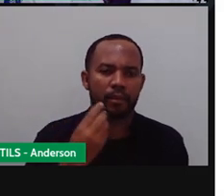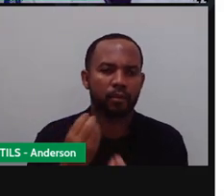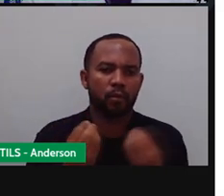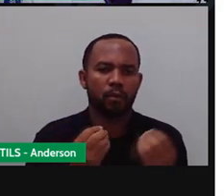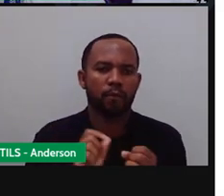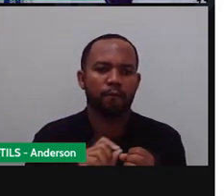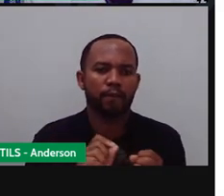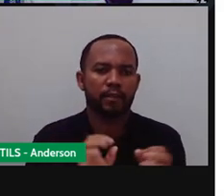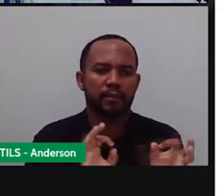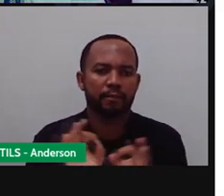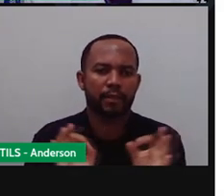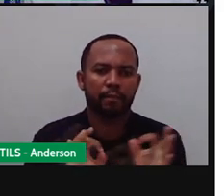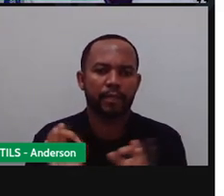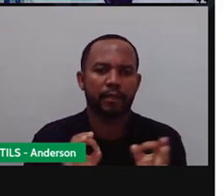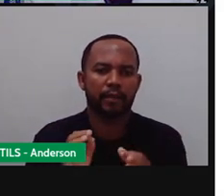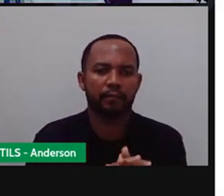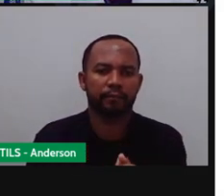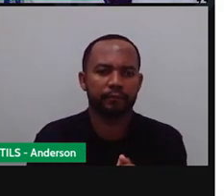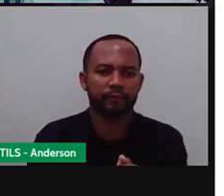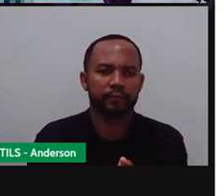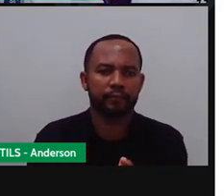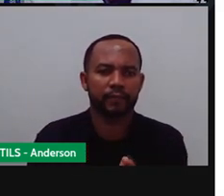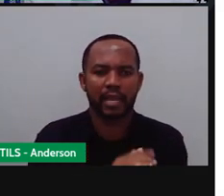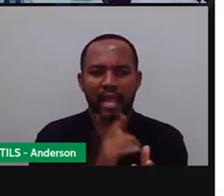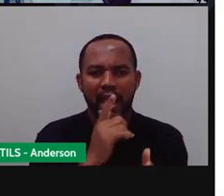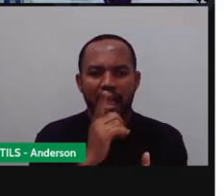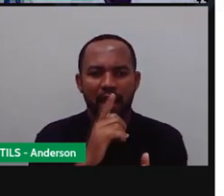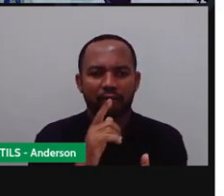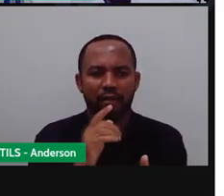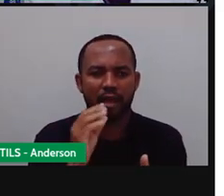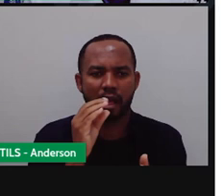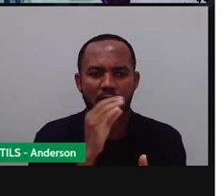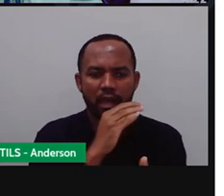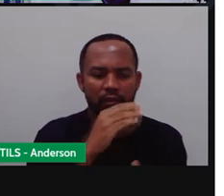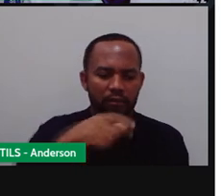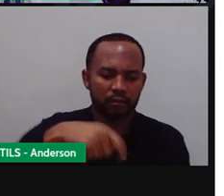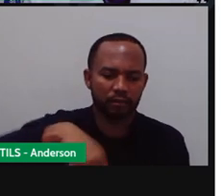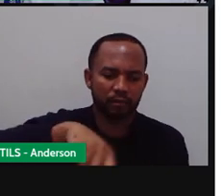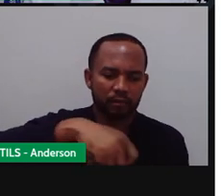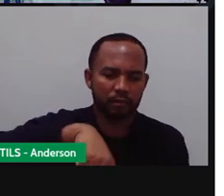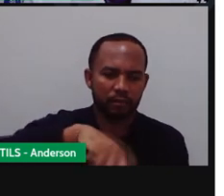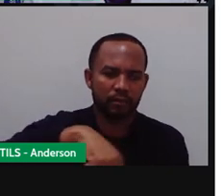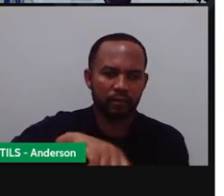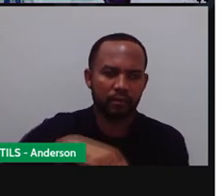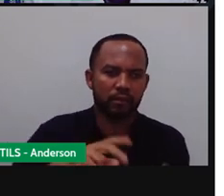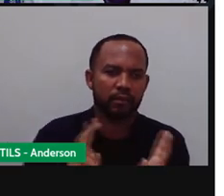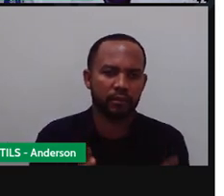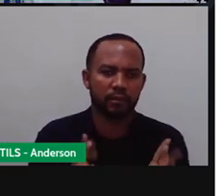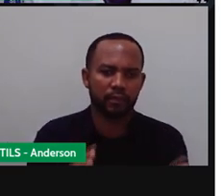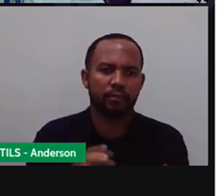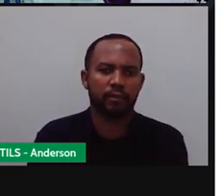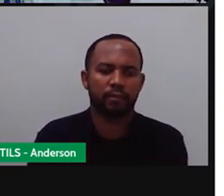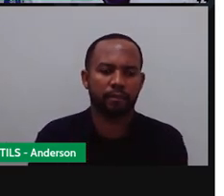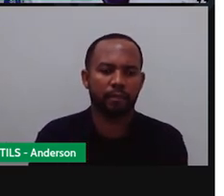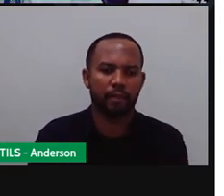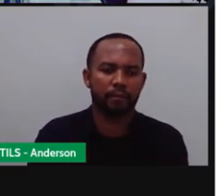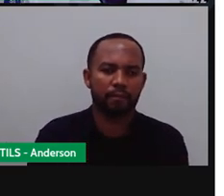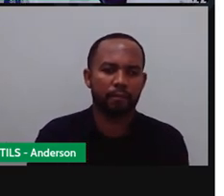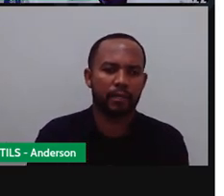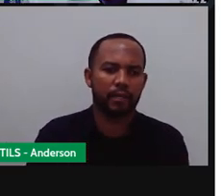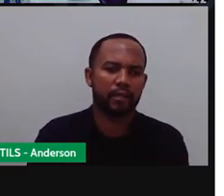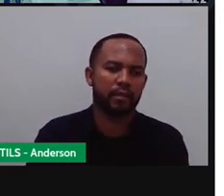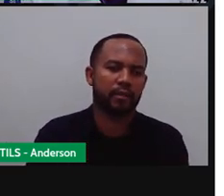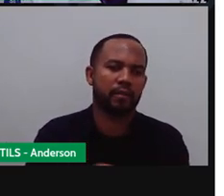preparo. Polvilhe a gelatina na água fervendo, mexendo sempre. Leve para a batedeira,